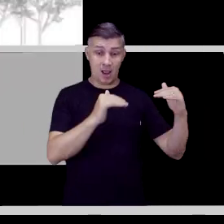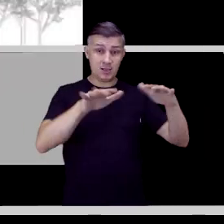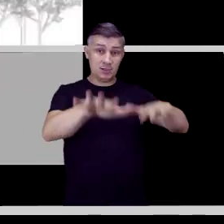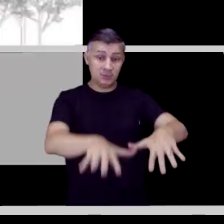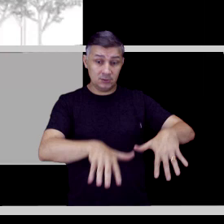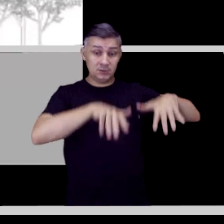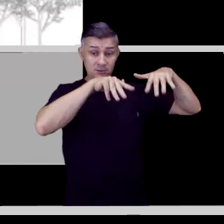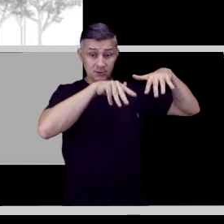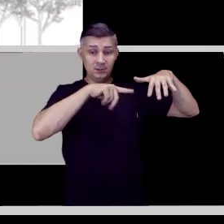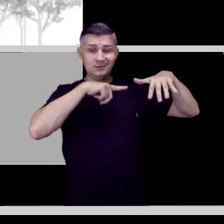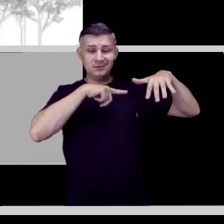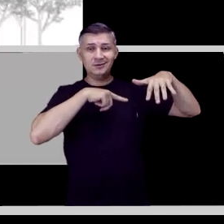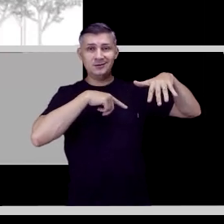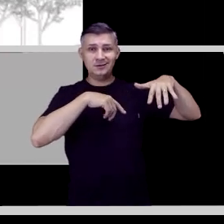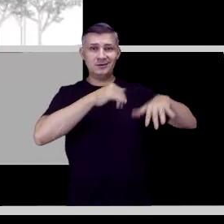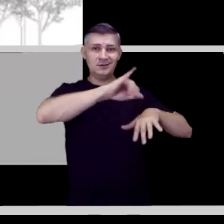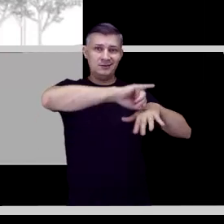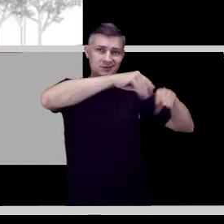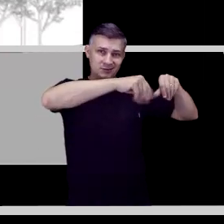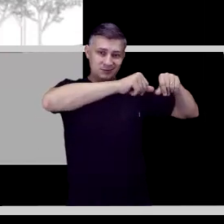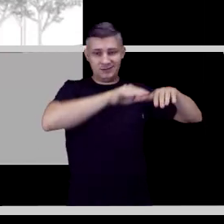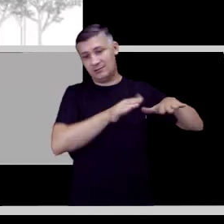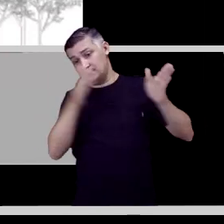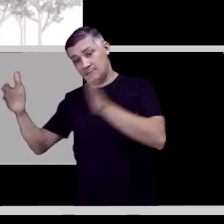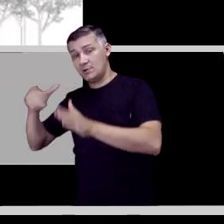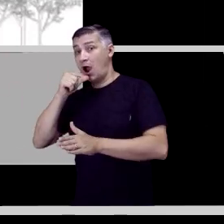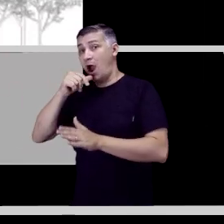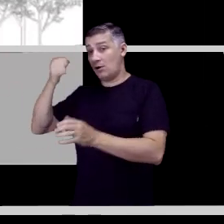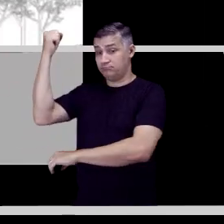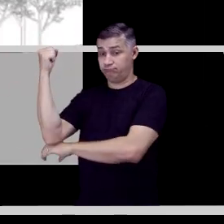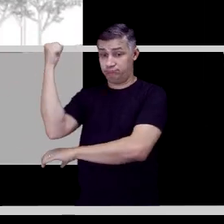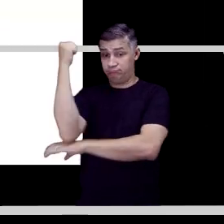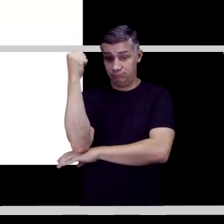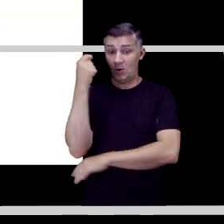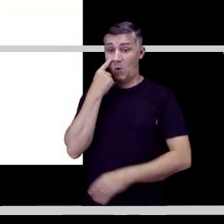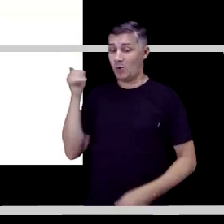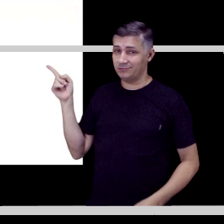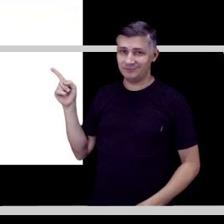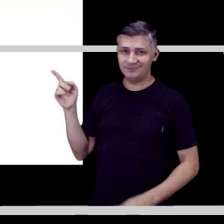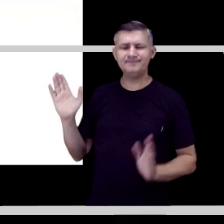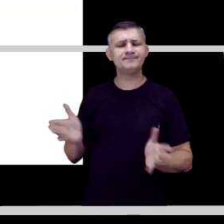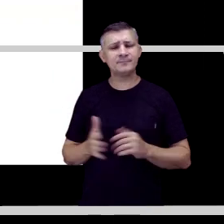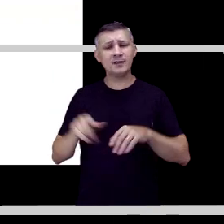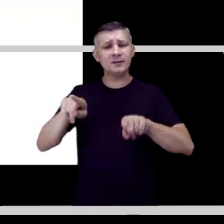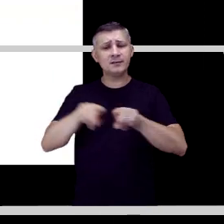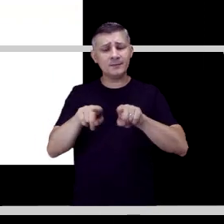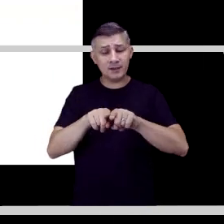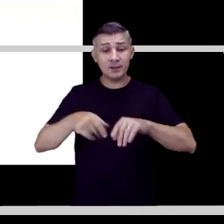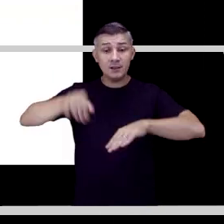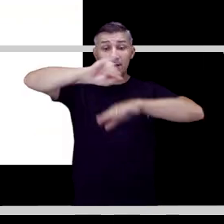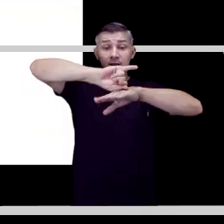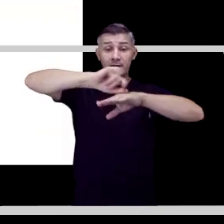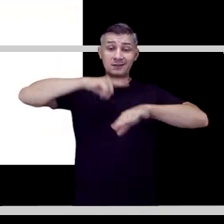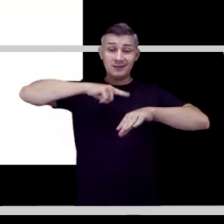do teatro, do acolhimento, está sobre o solo, e a outra dos ateliês da biblioteca, então, flutua sobre o lago. E na cobertura a